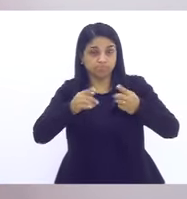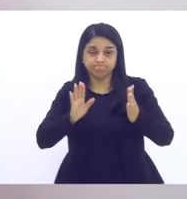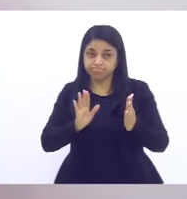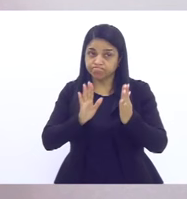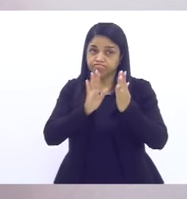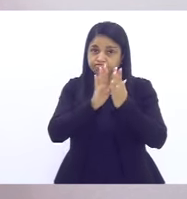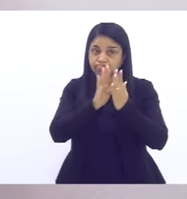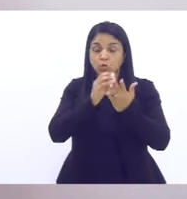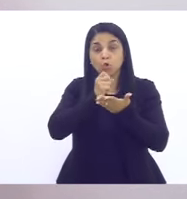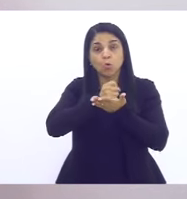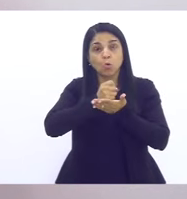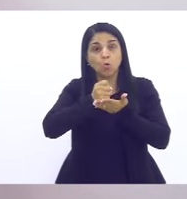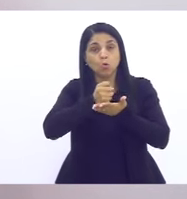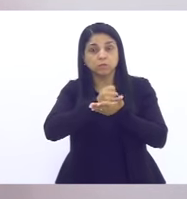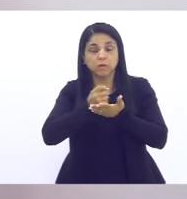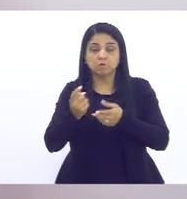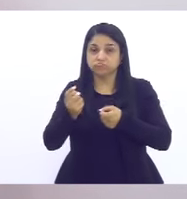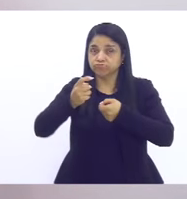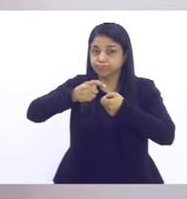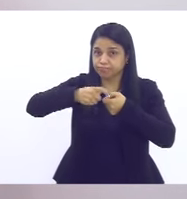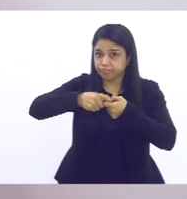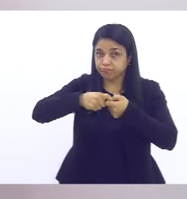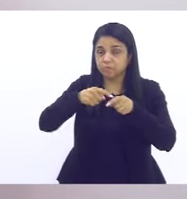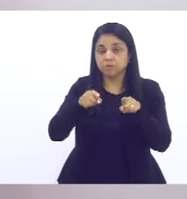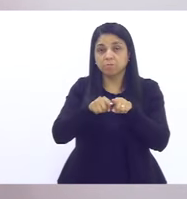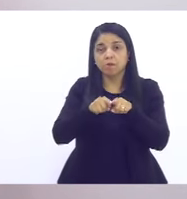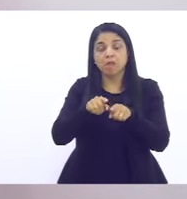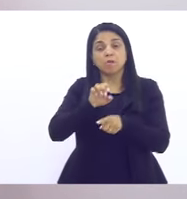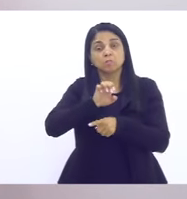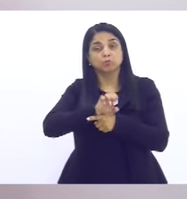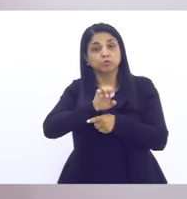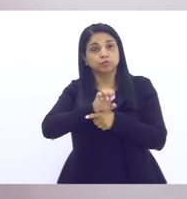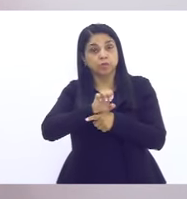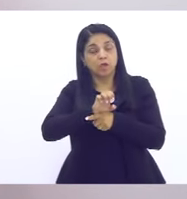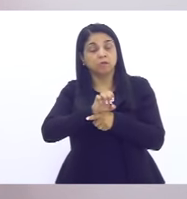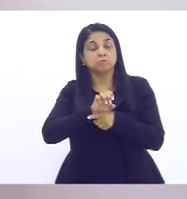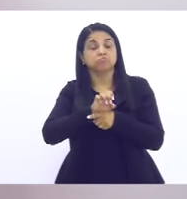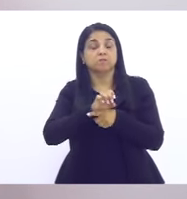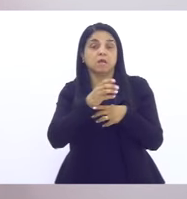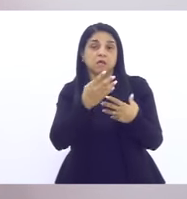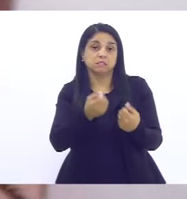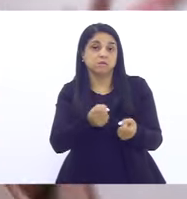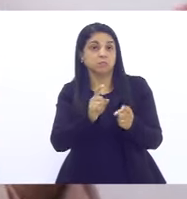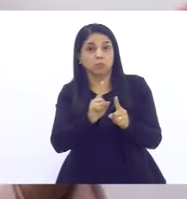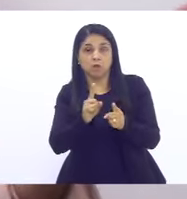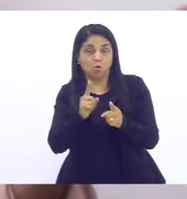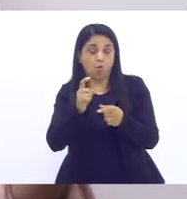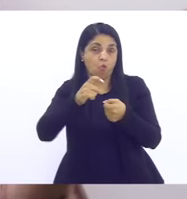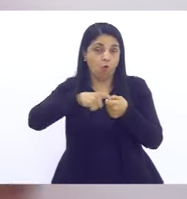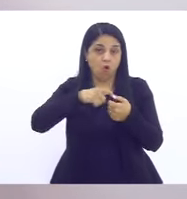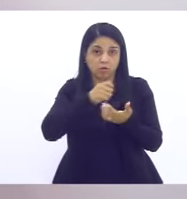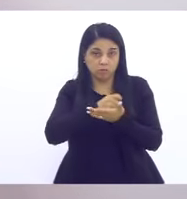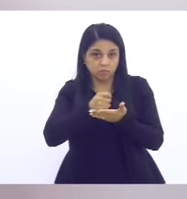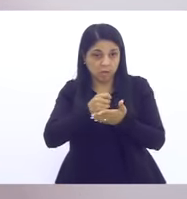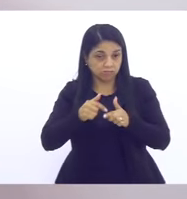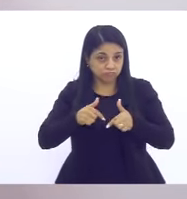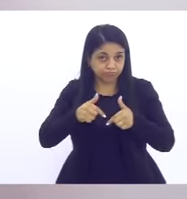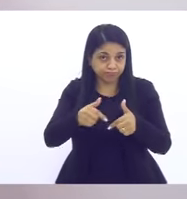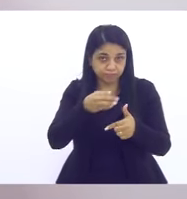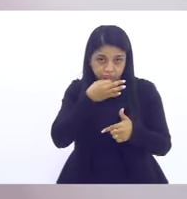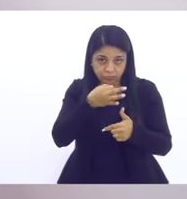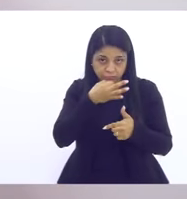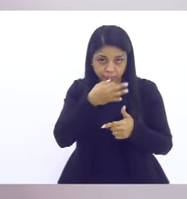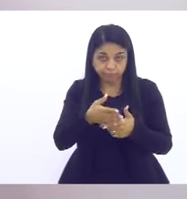questão do contrato de concessão e a competência do Estado para sua realização, não é, efetivação dessas